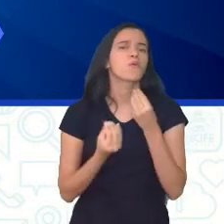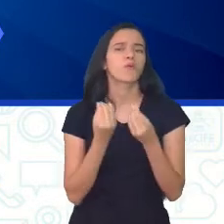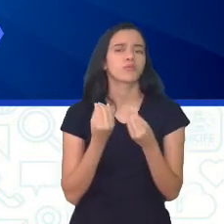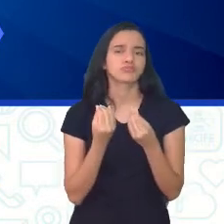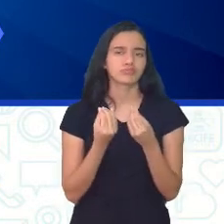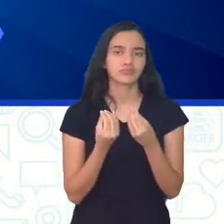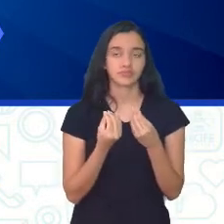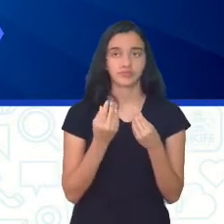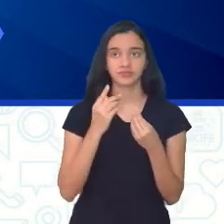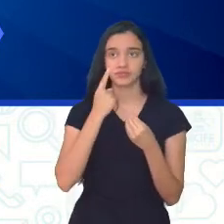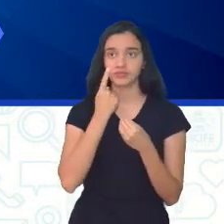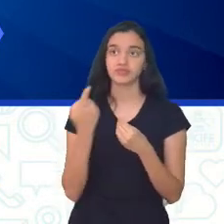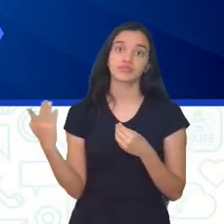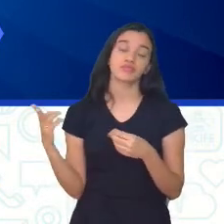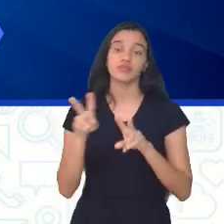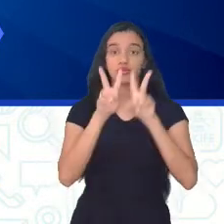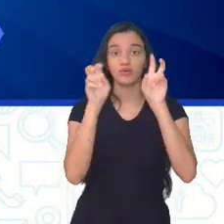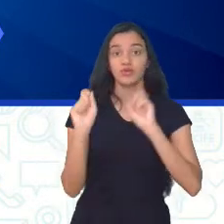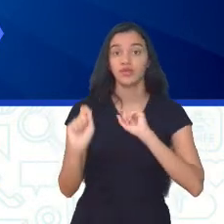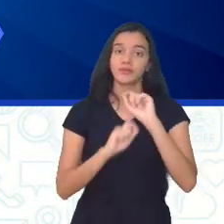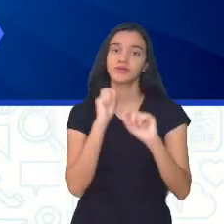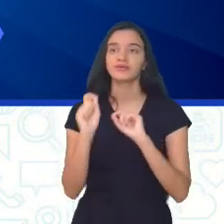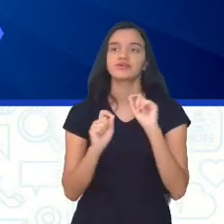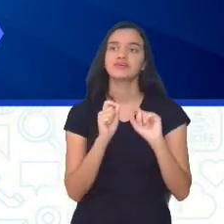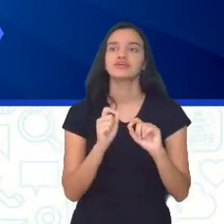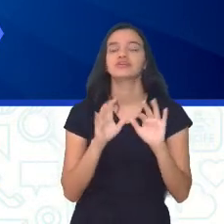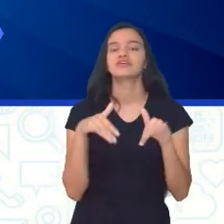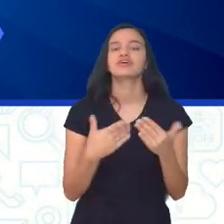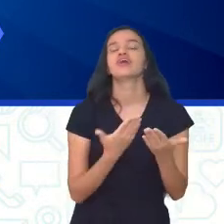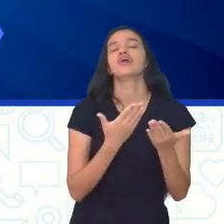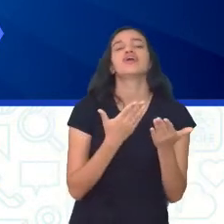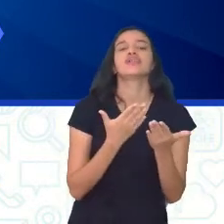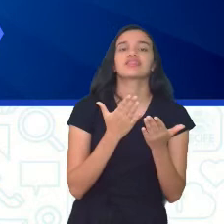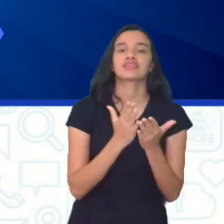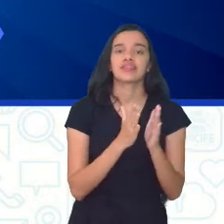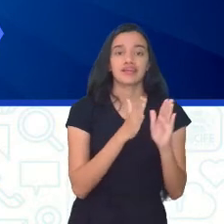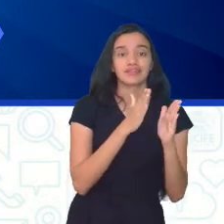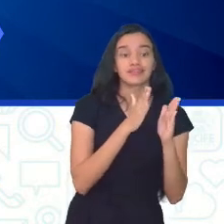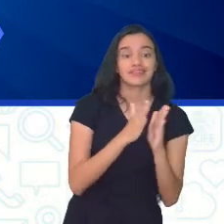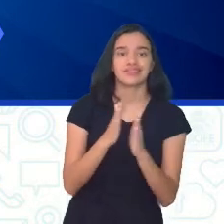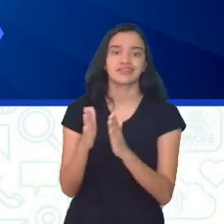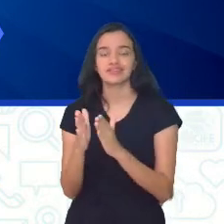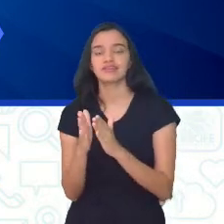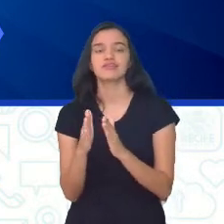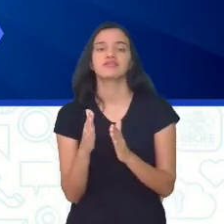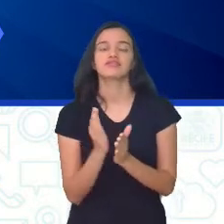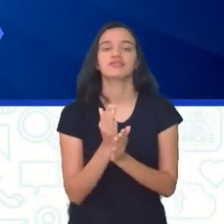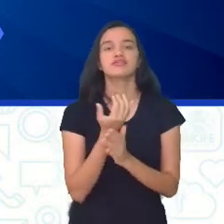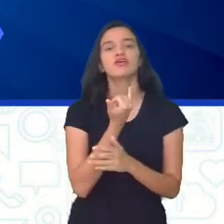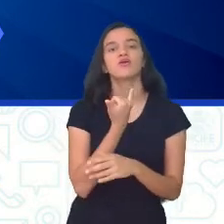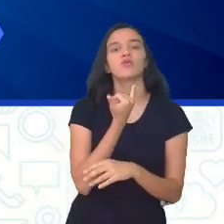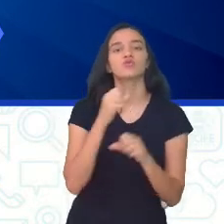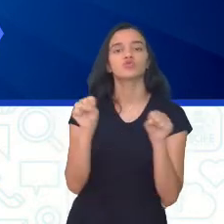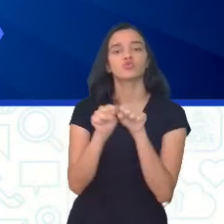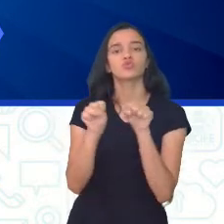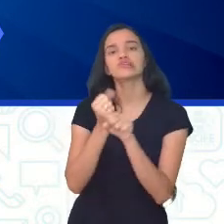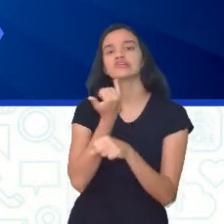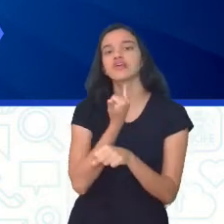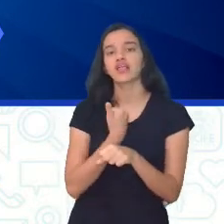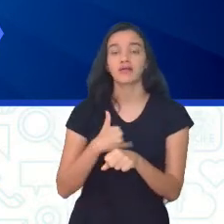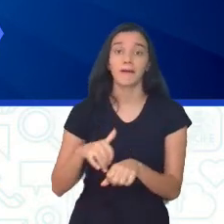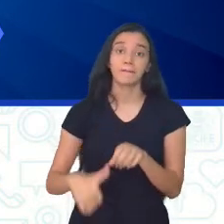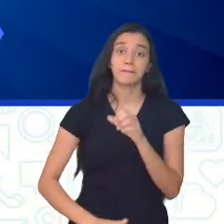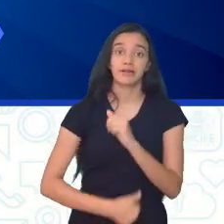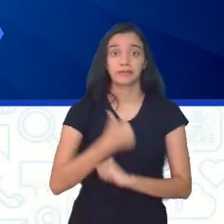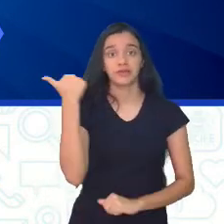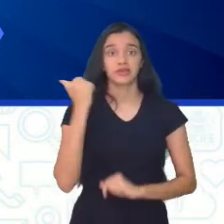leitura. Então, o tema central aí, a divisão do sistema nervoso periférico. E aí a gente vai primeiro, né, para